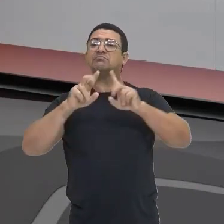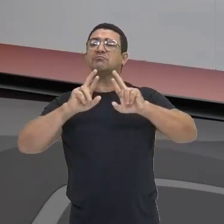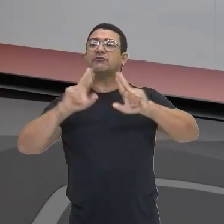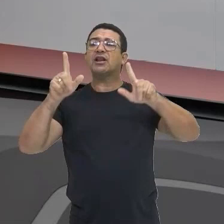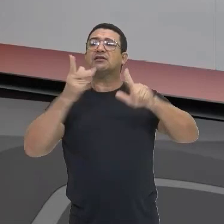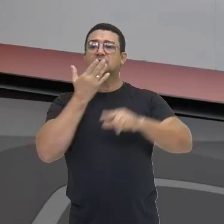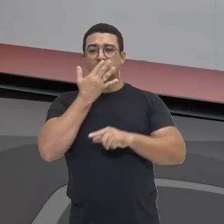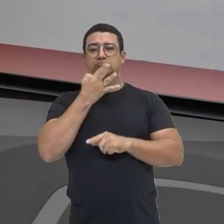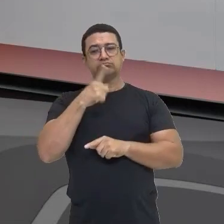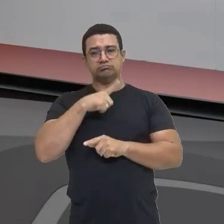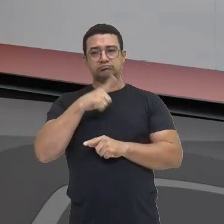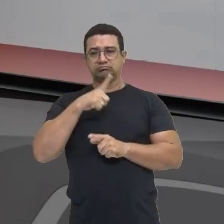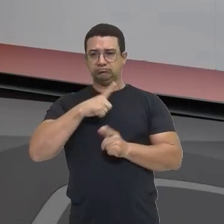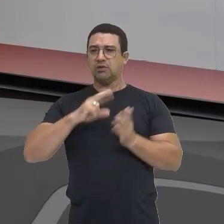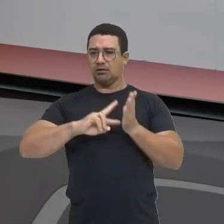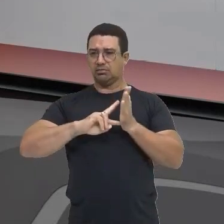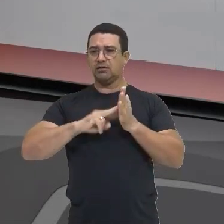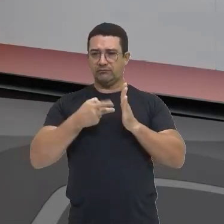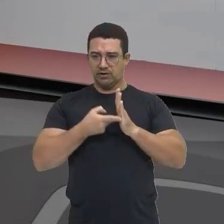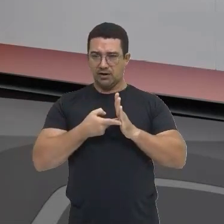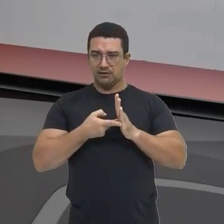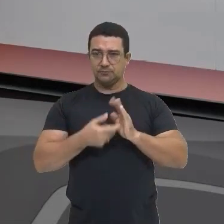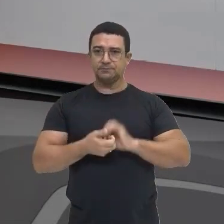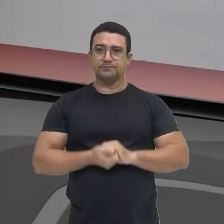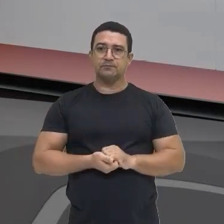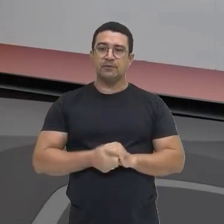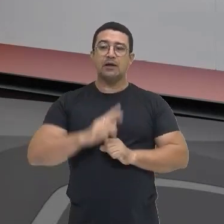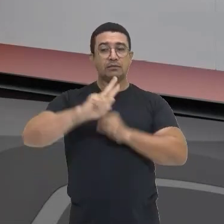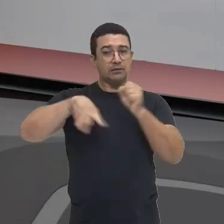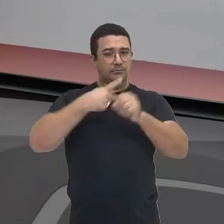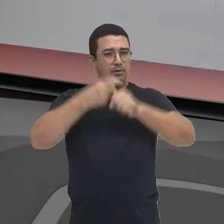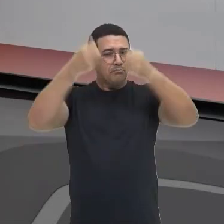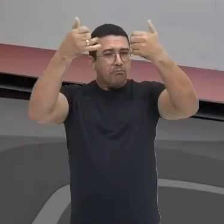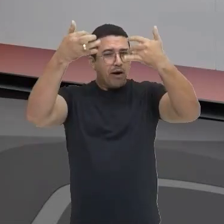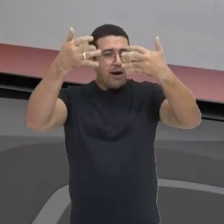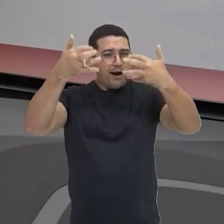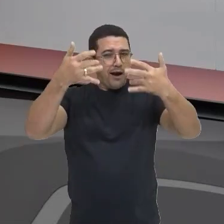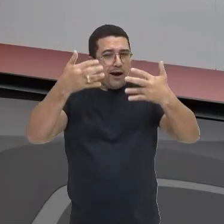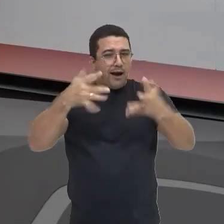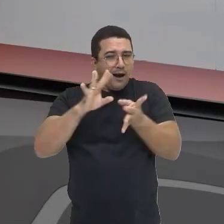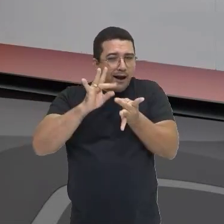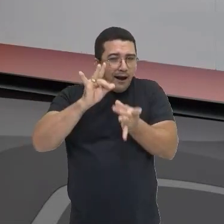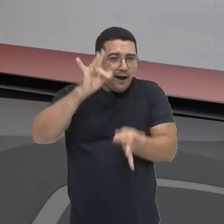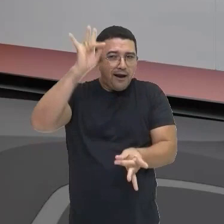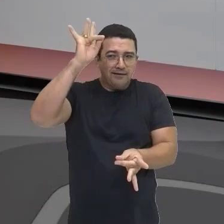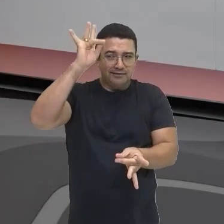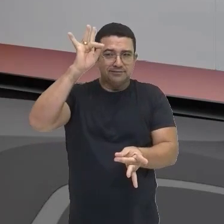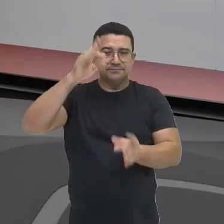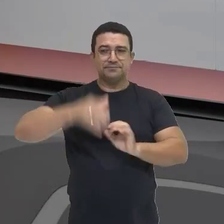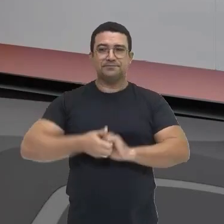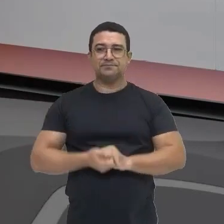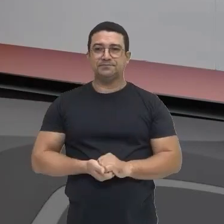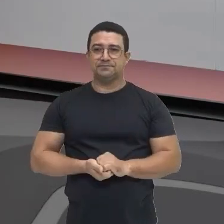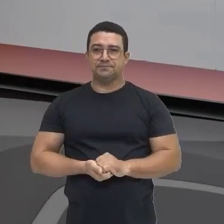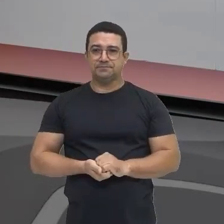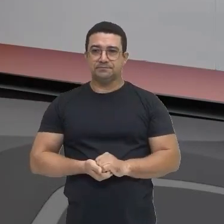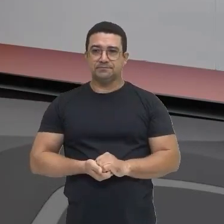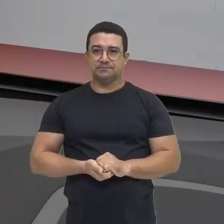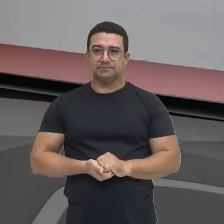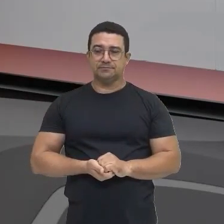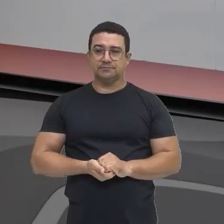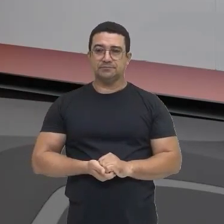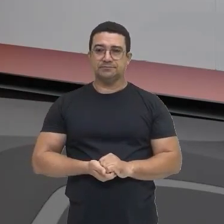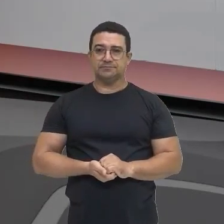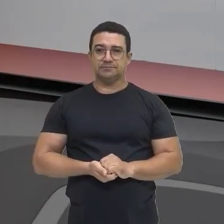um significado, tá certo? E nós vamos entrar com detalhes quando a gente começar a fazer o processo de leitura e interpretação desses mapas. Temos mais